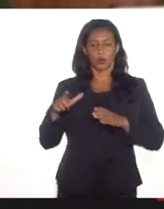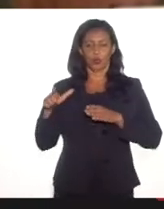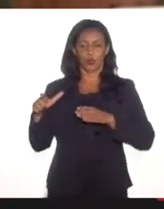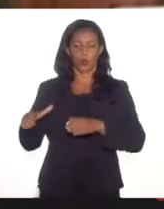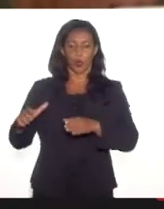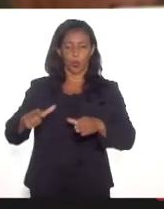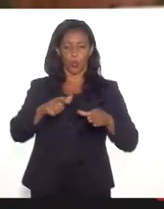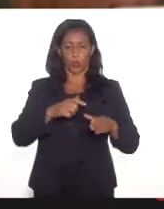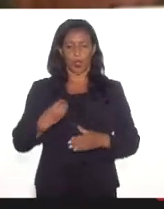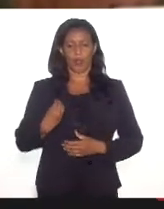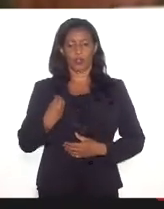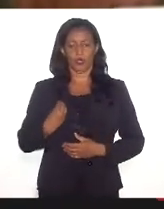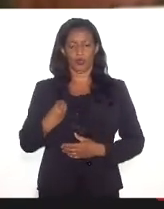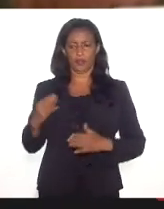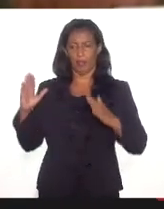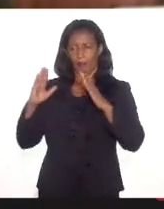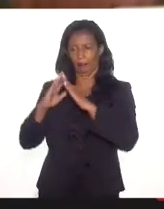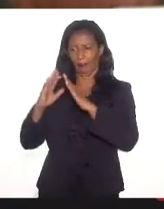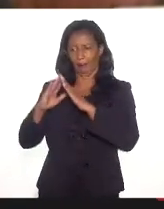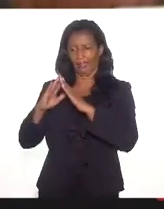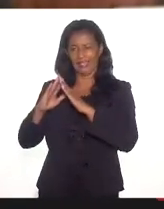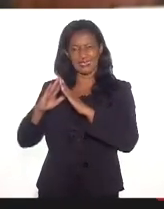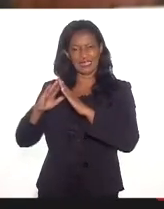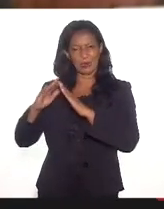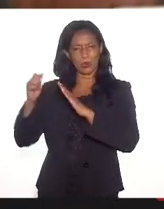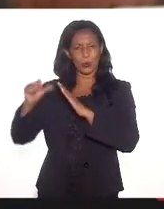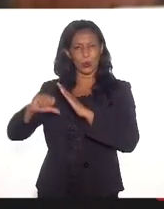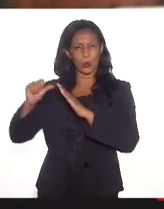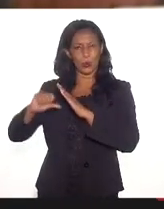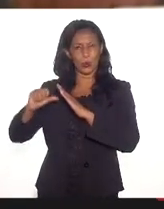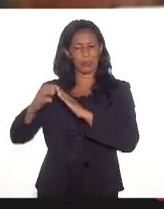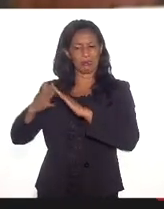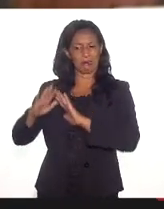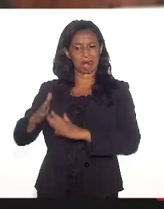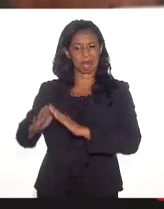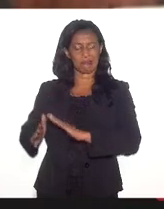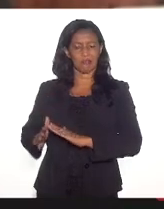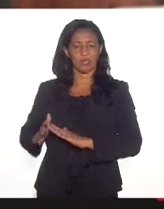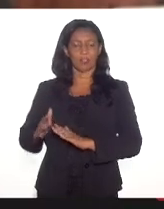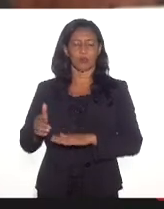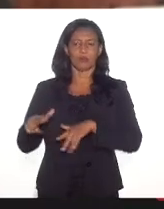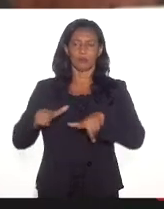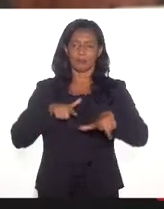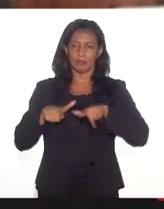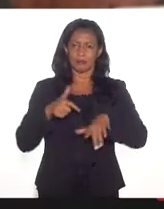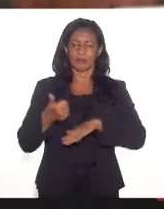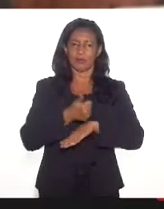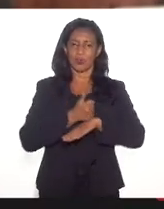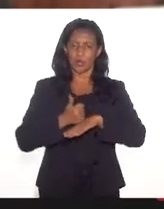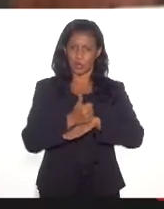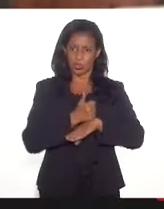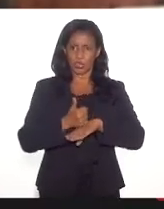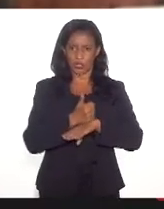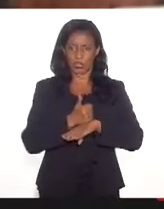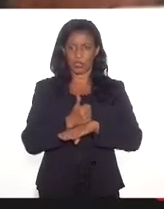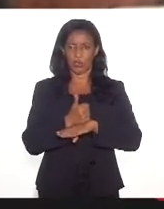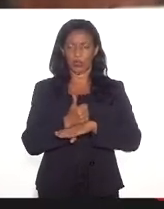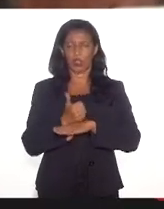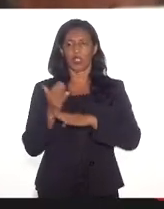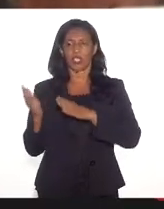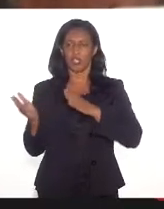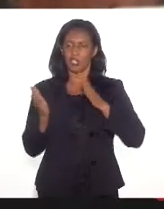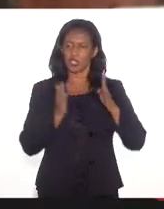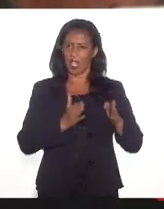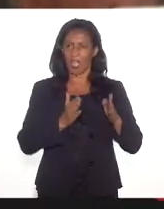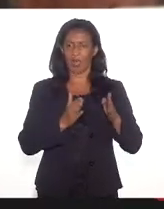moradia precária. É sobre trabalho digno e aí, já me encaminhando para o trecho final